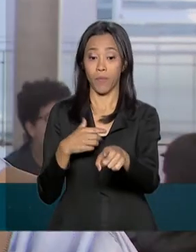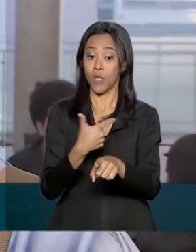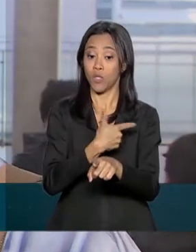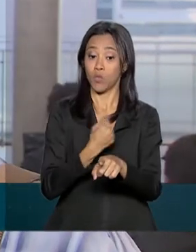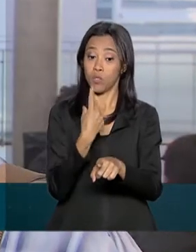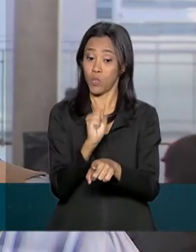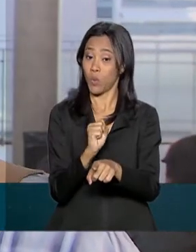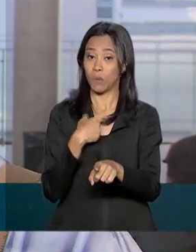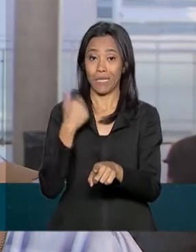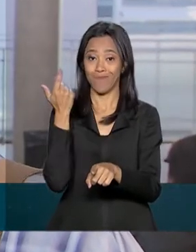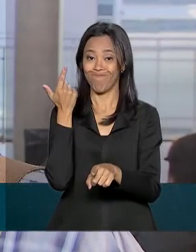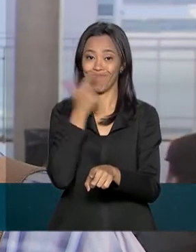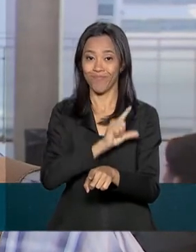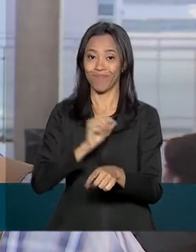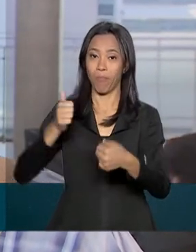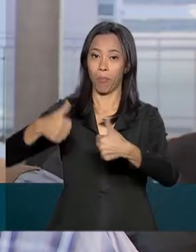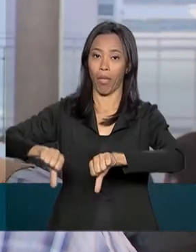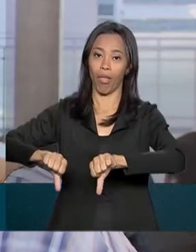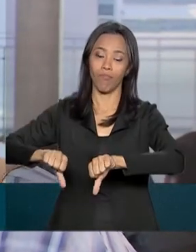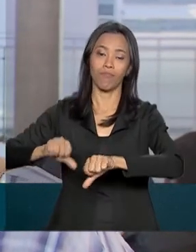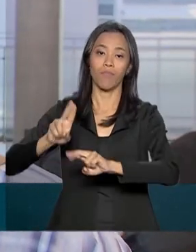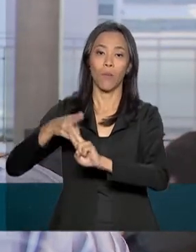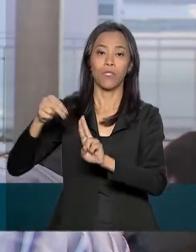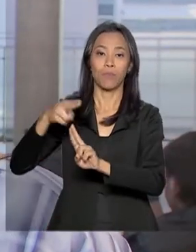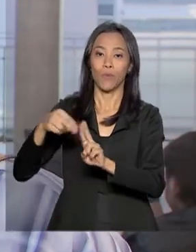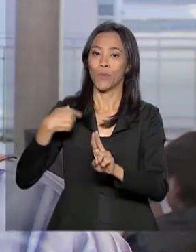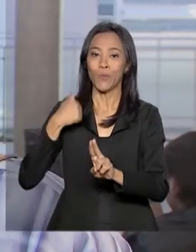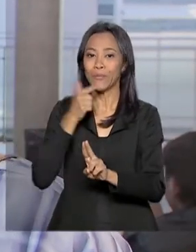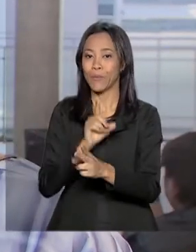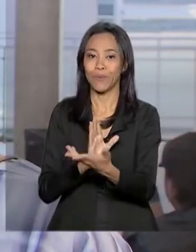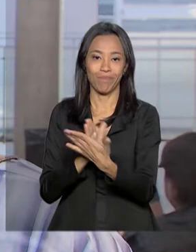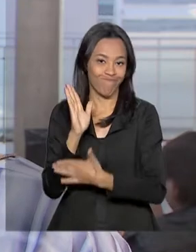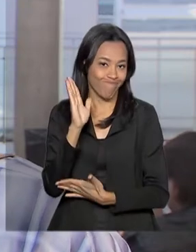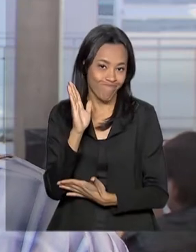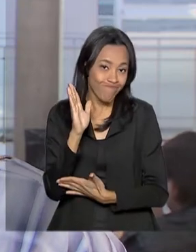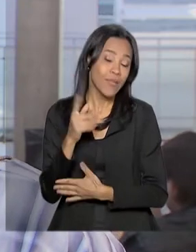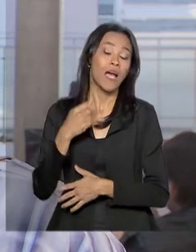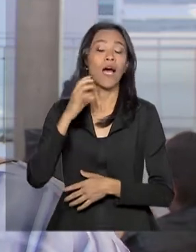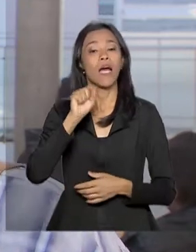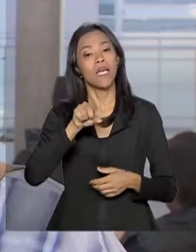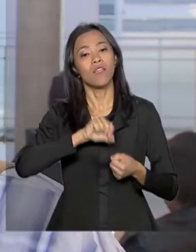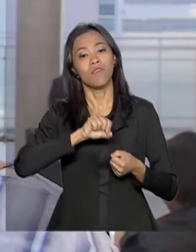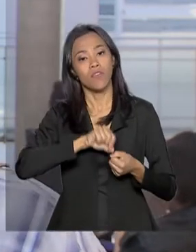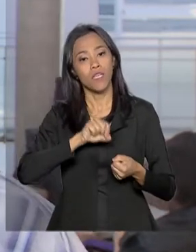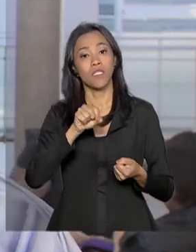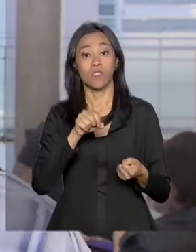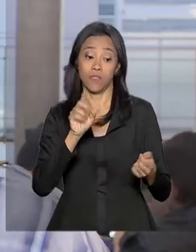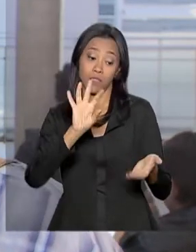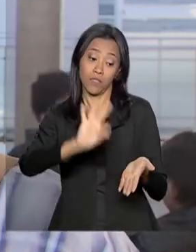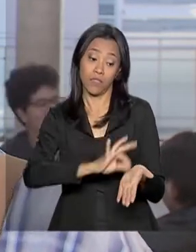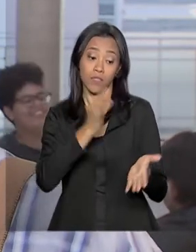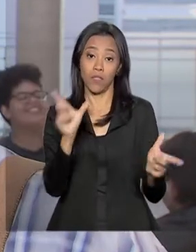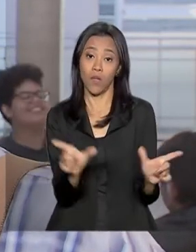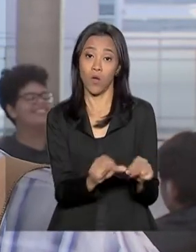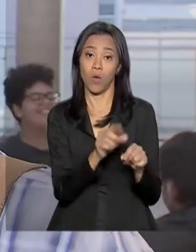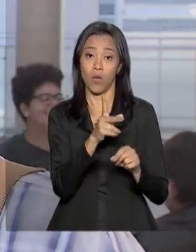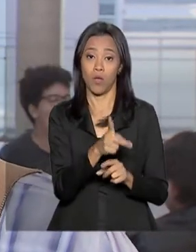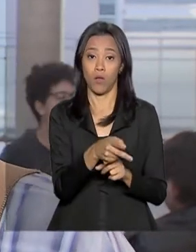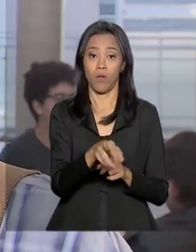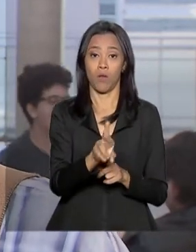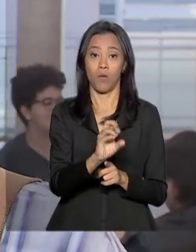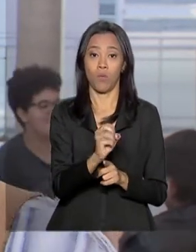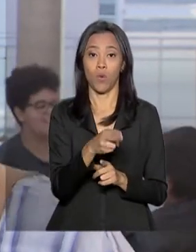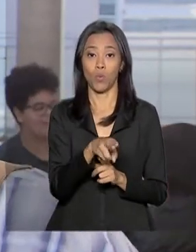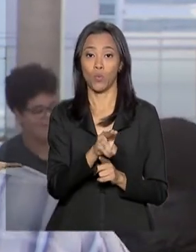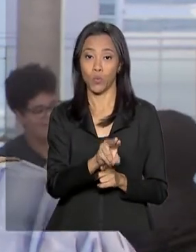descobri que eu não passei na UNB, pelo Sisu, pela nota de corte. E aí eu me inscrevi pelo ProUni, descobri que tinha como fazer e tal.